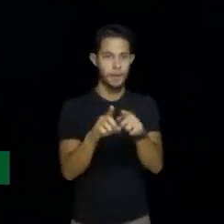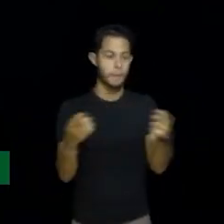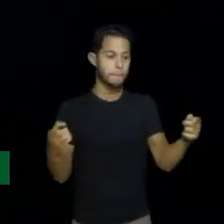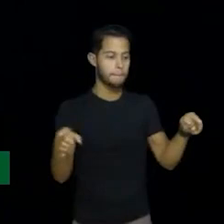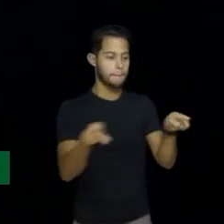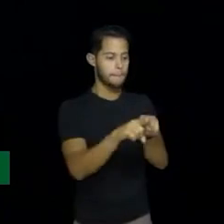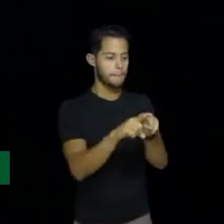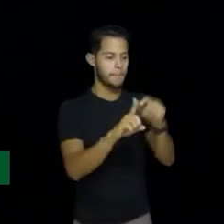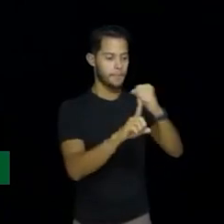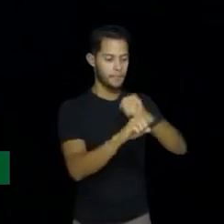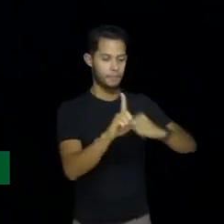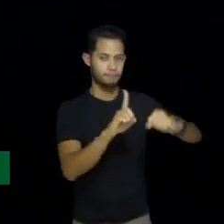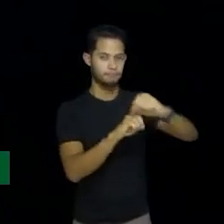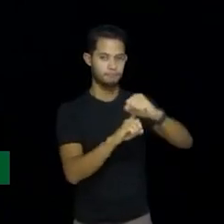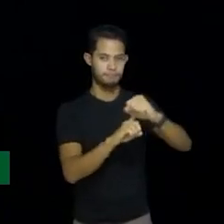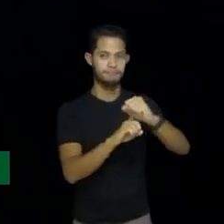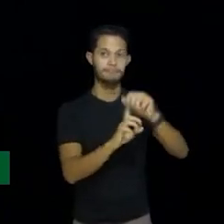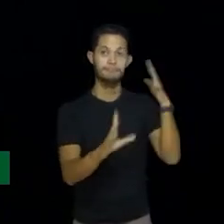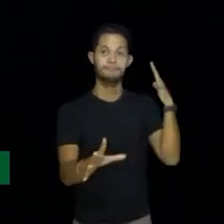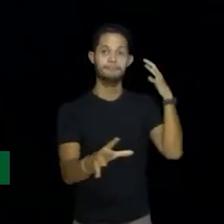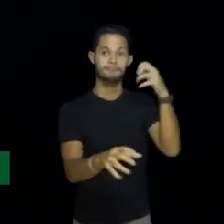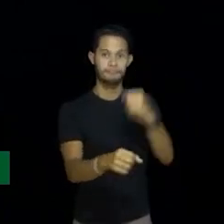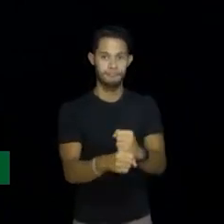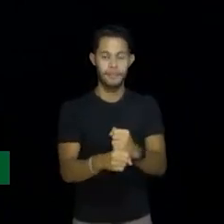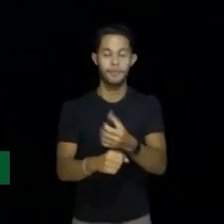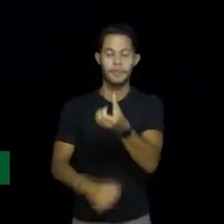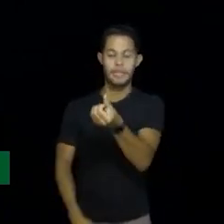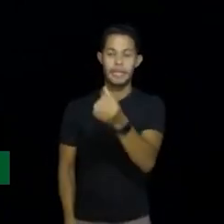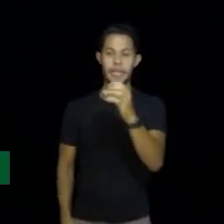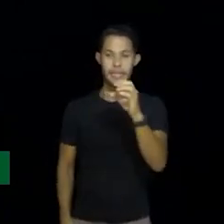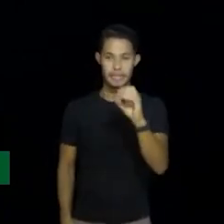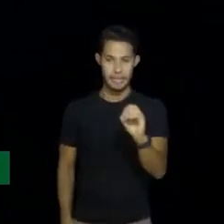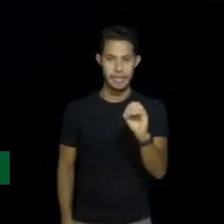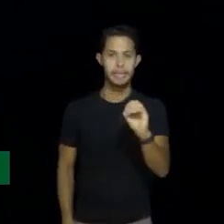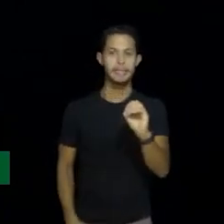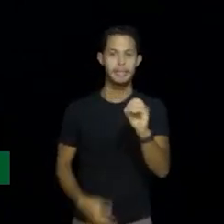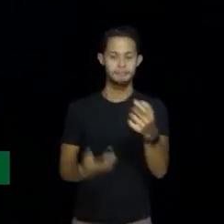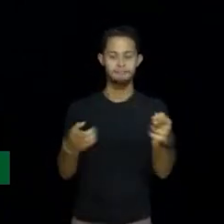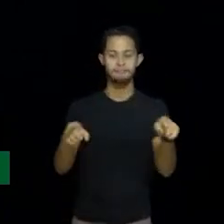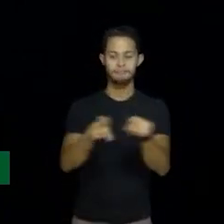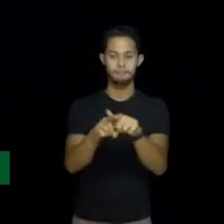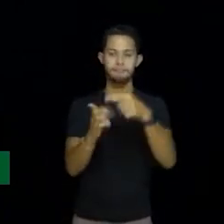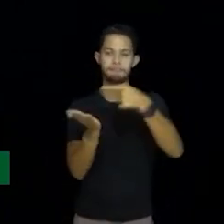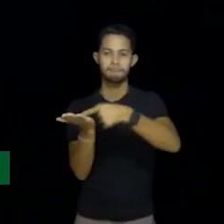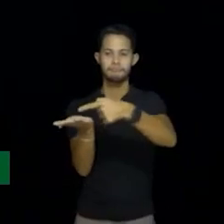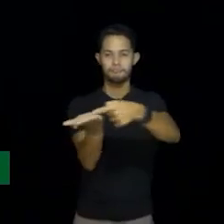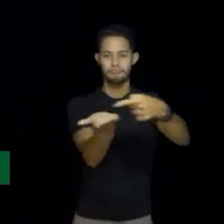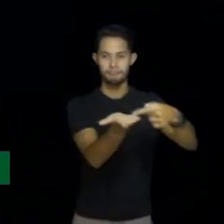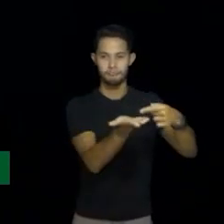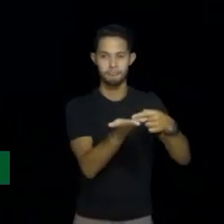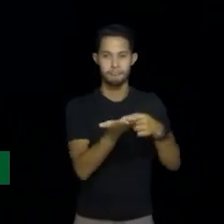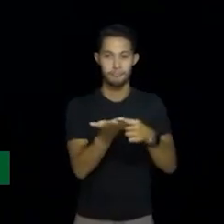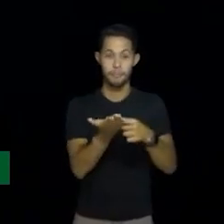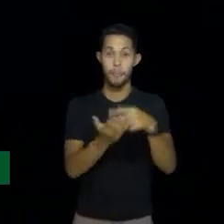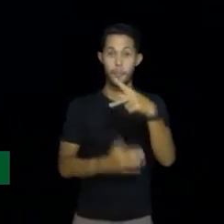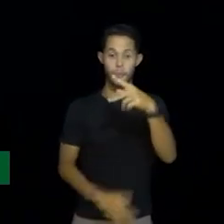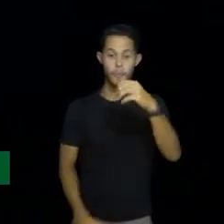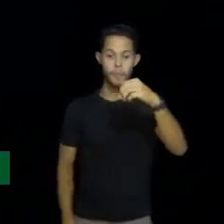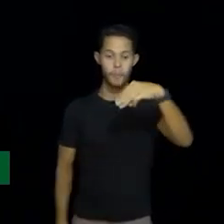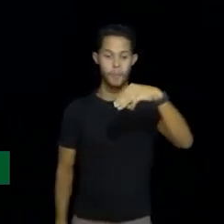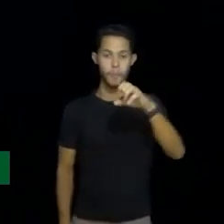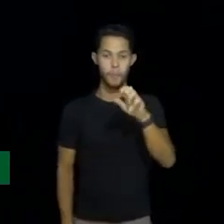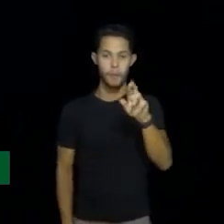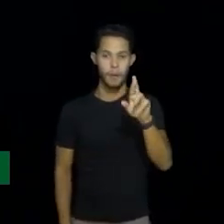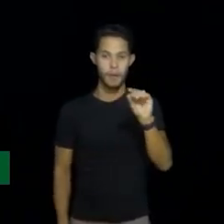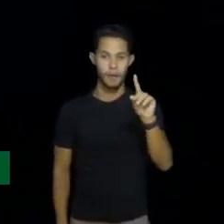são mais de 60 negócios associados. Pomerode foi eleita melhor destino do Brasil, pelo